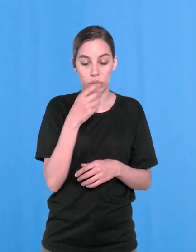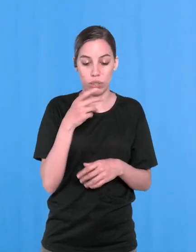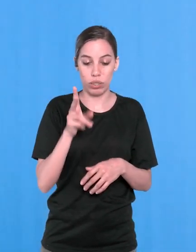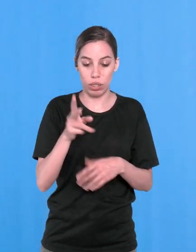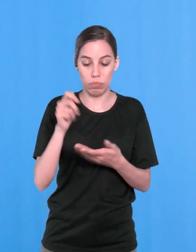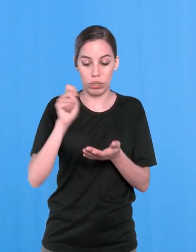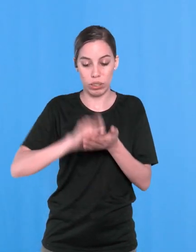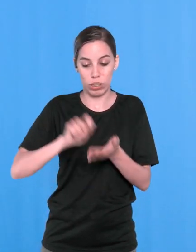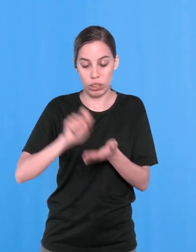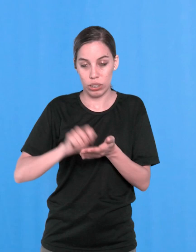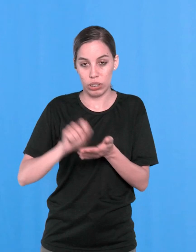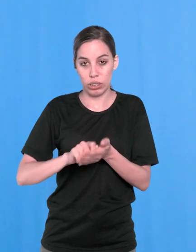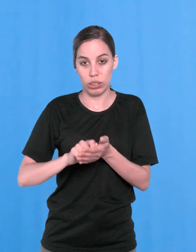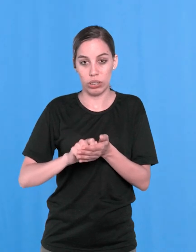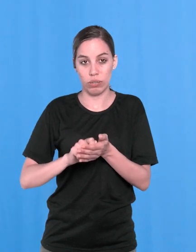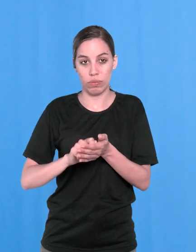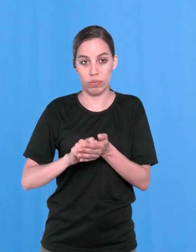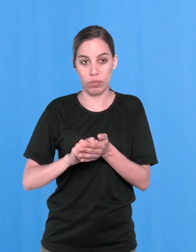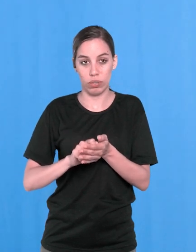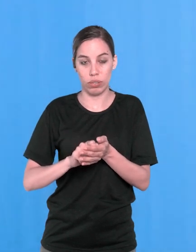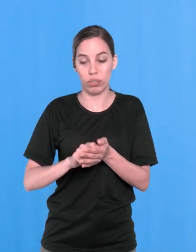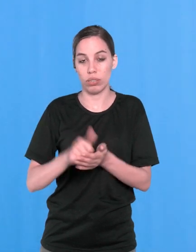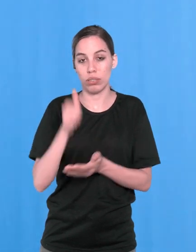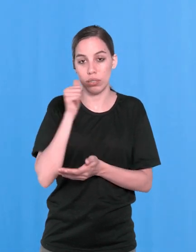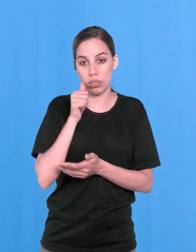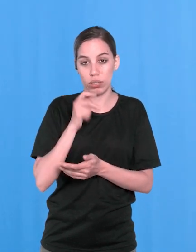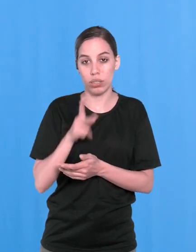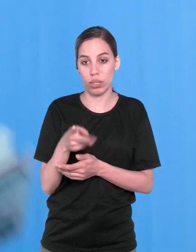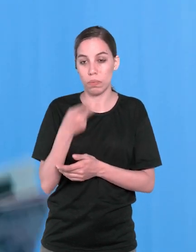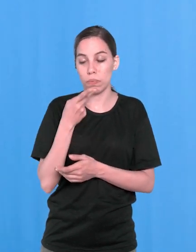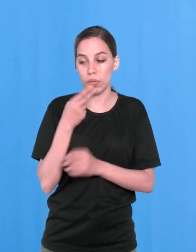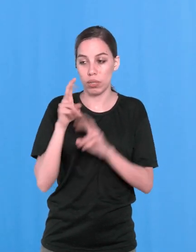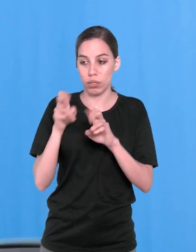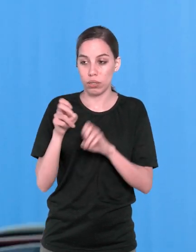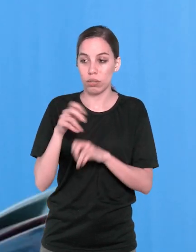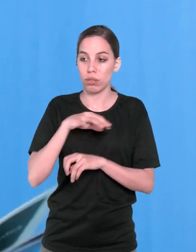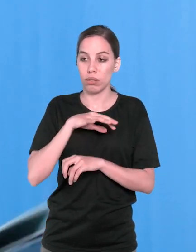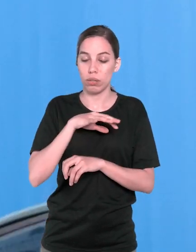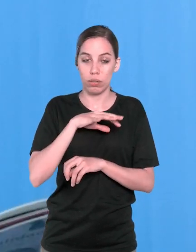até no Sempre um Papo mesmo, ela já contou várias histórias.